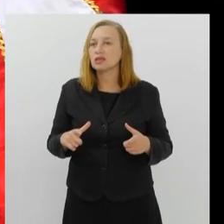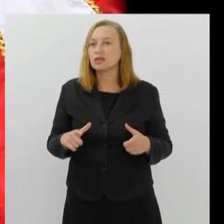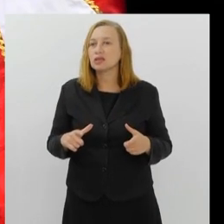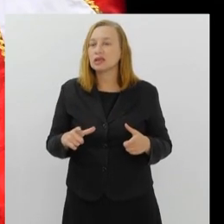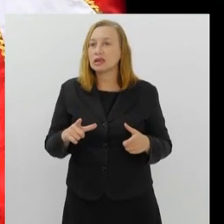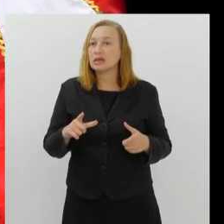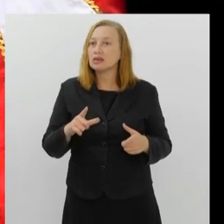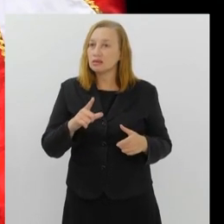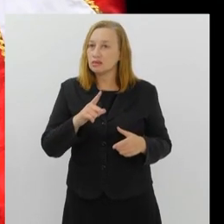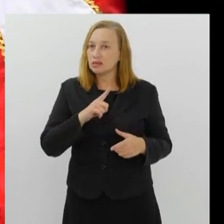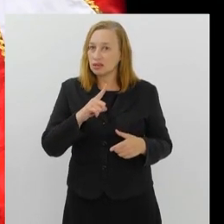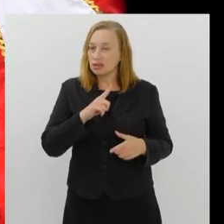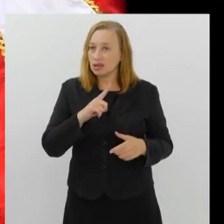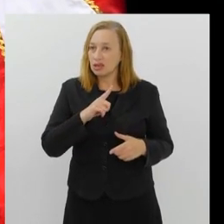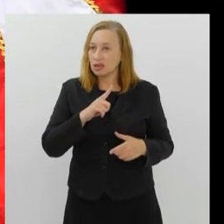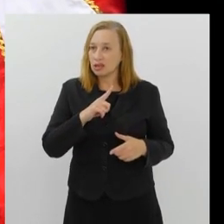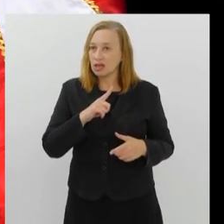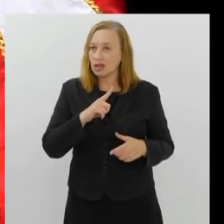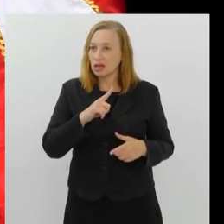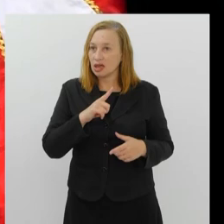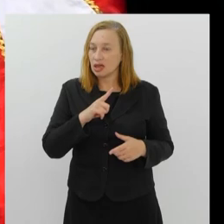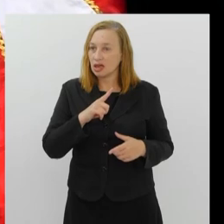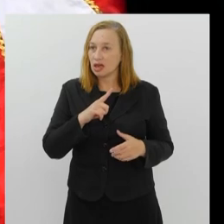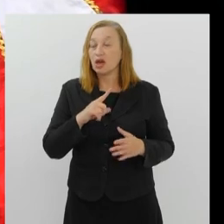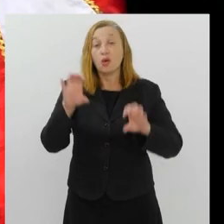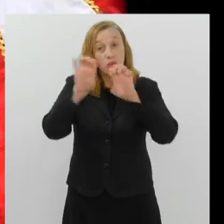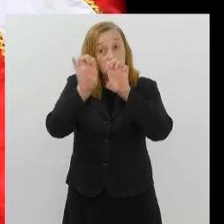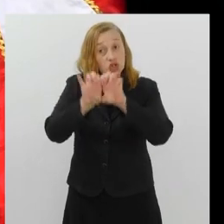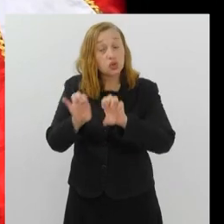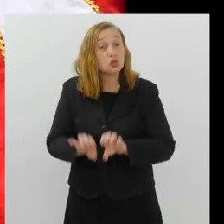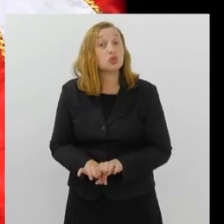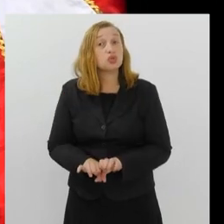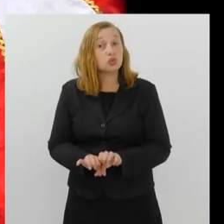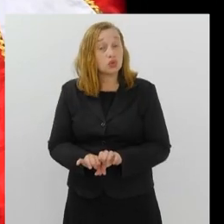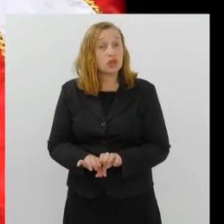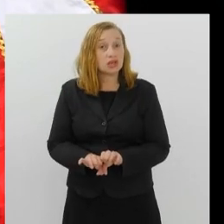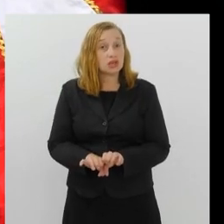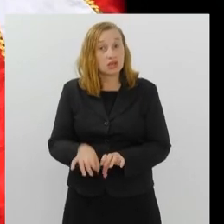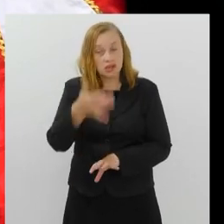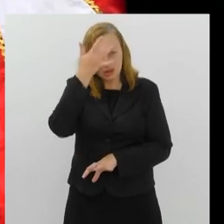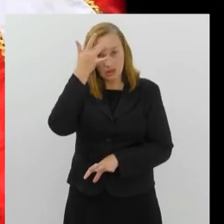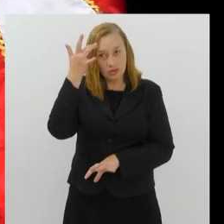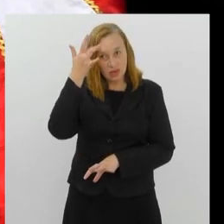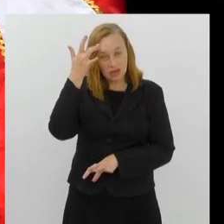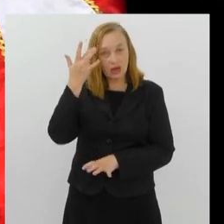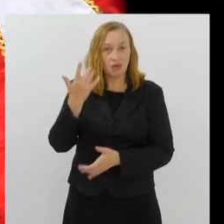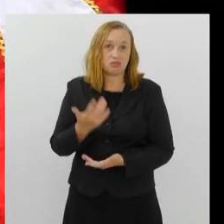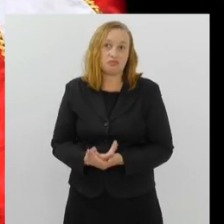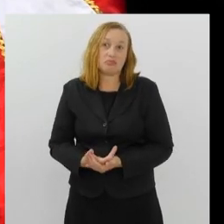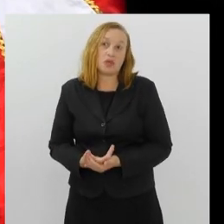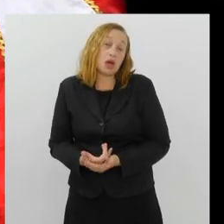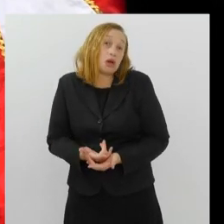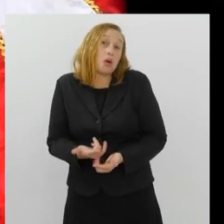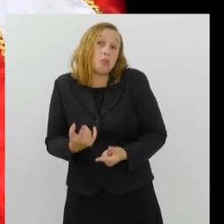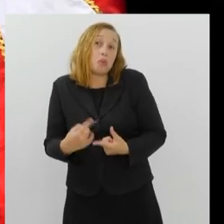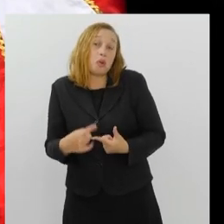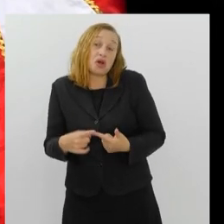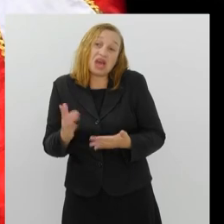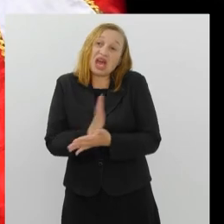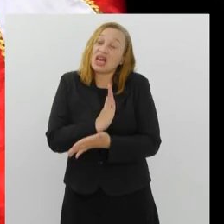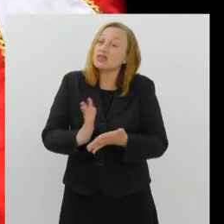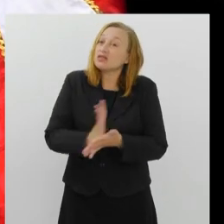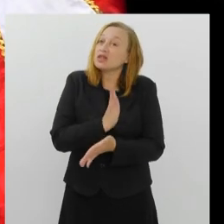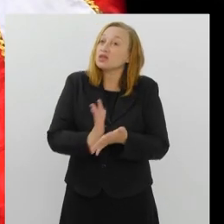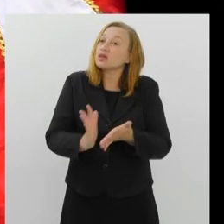um psicológico estável. Porque sem um psicológico, sem uma saúde mental, você não chega a lugar nenhum. Porque muitas